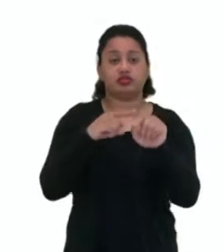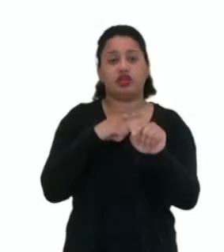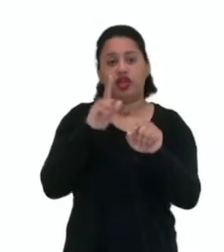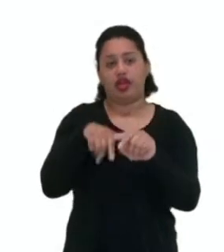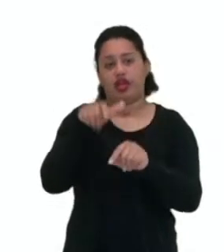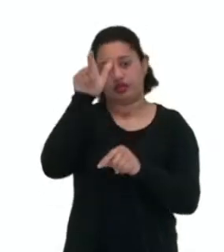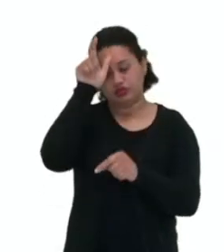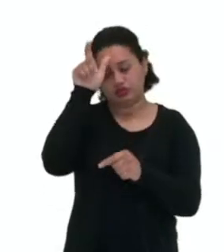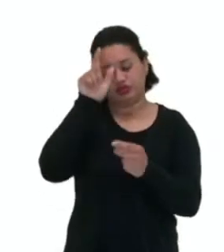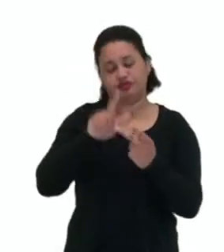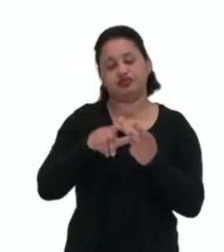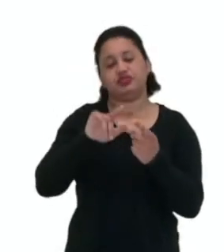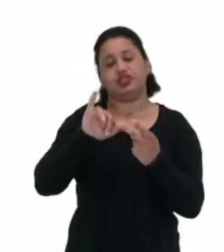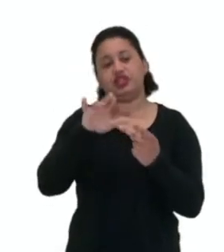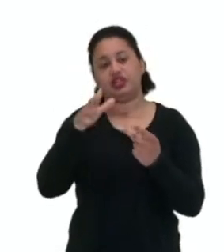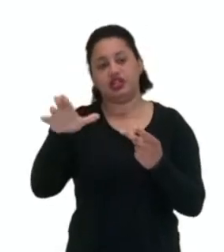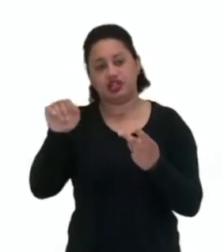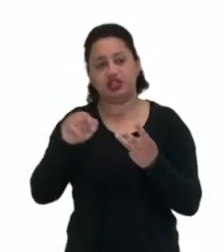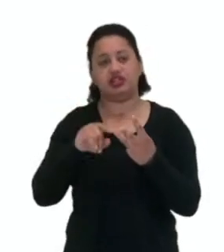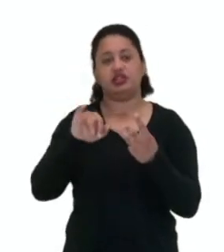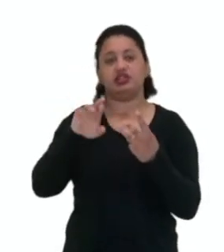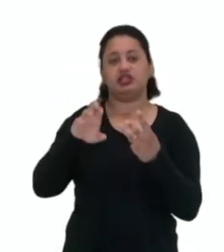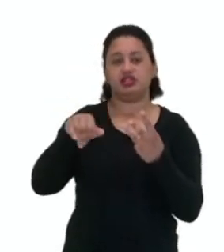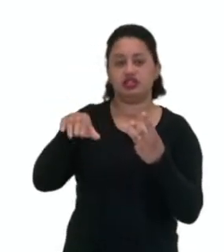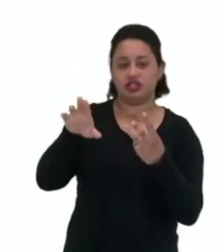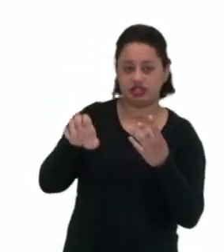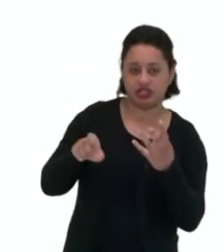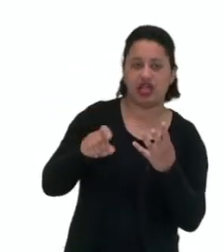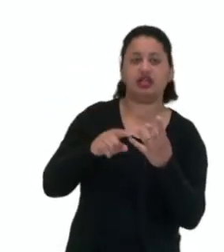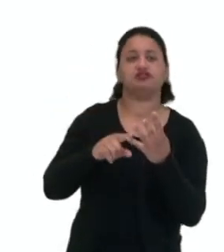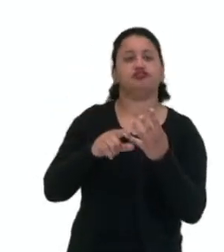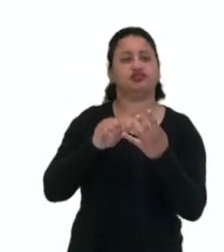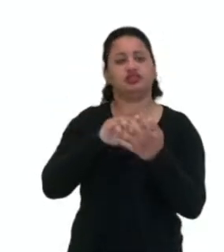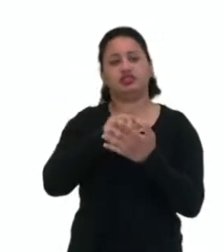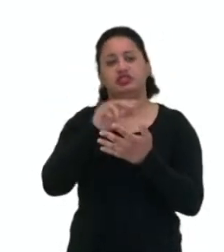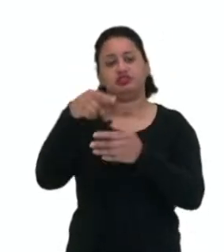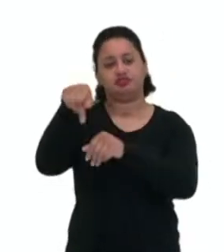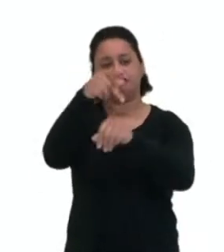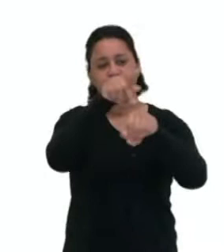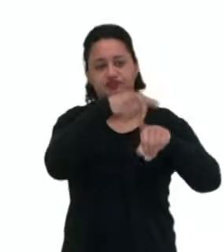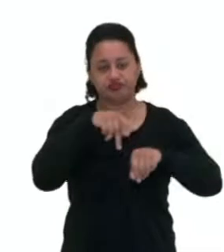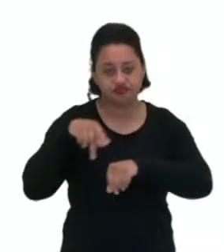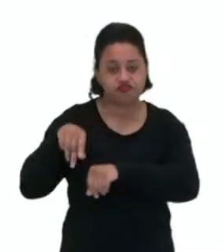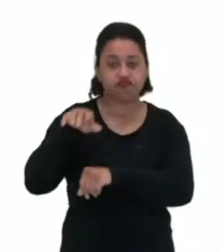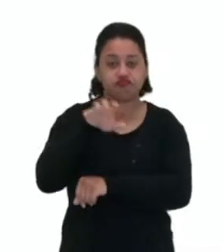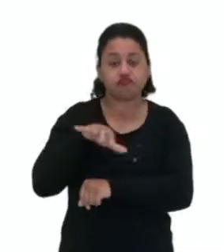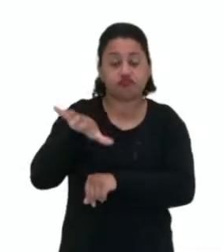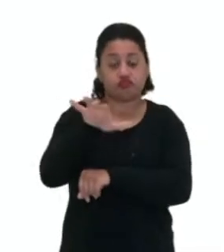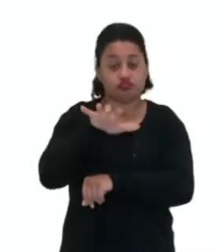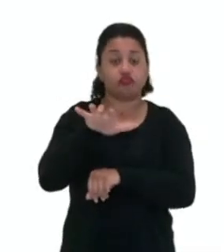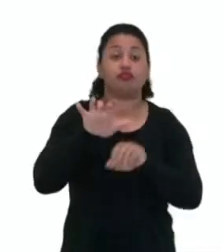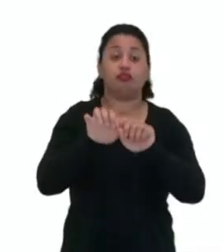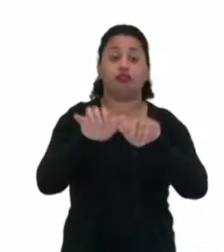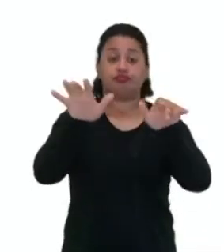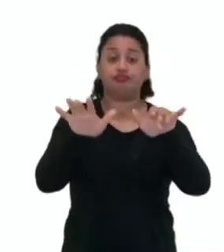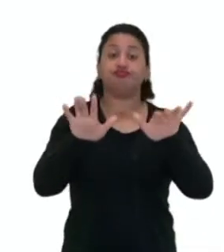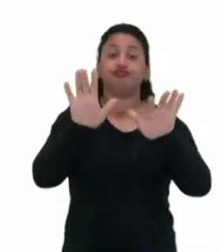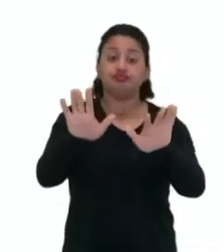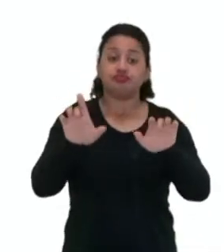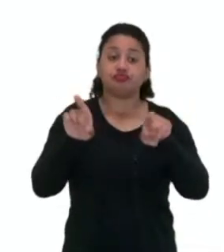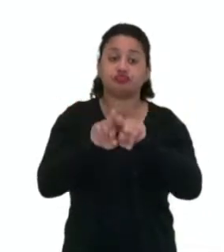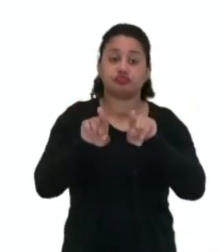dito anteriormente, a Turquia, Iraque, Irã, Síria, Armênia, entre outros territórios em menor número. E apesar